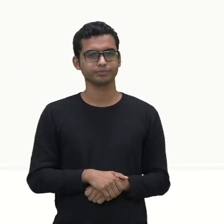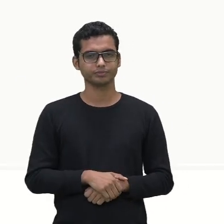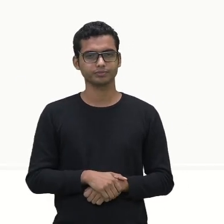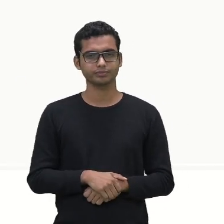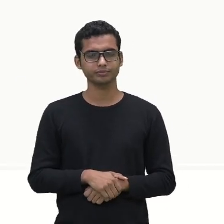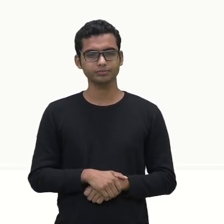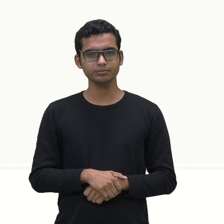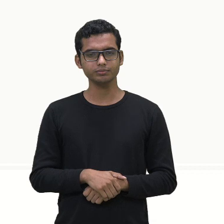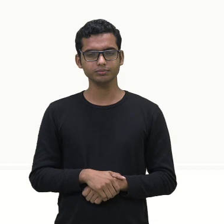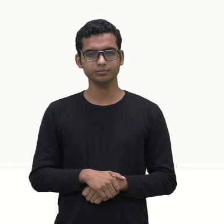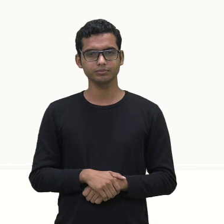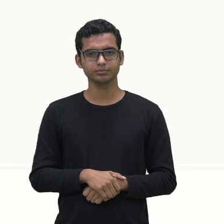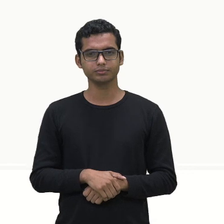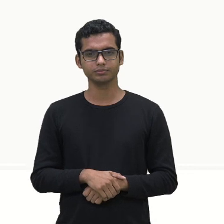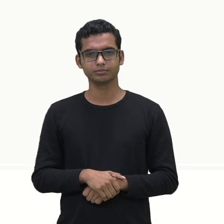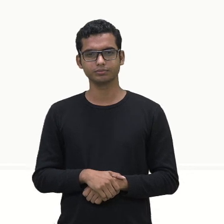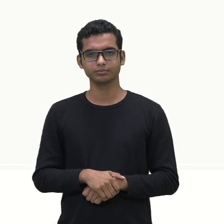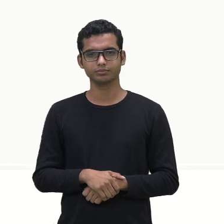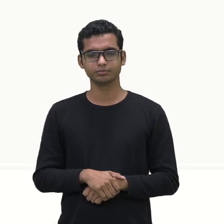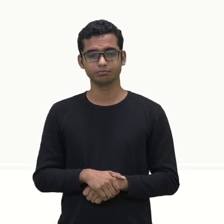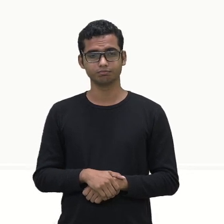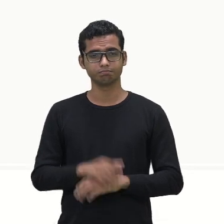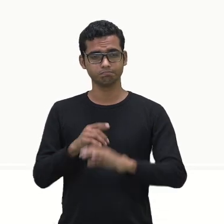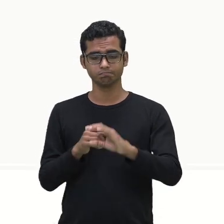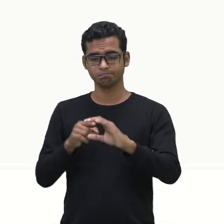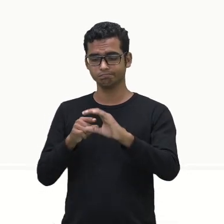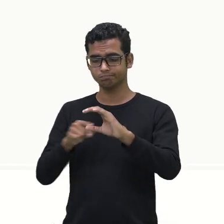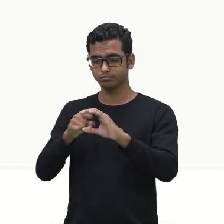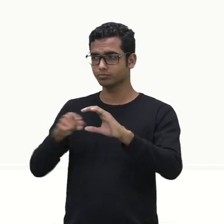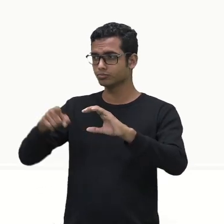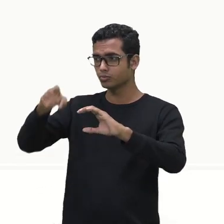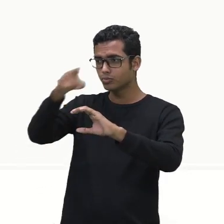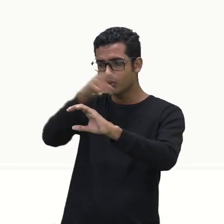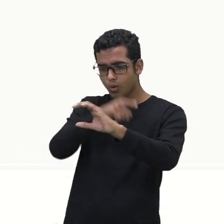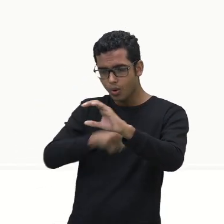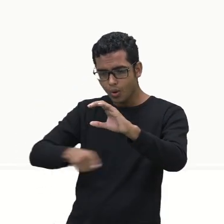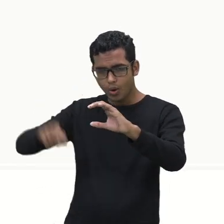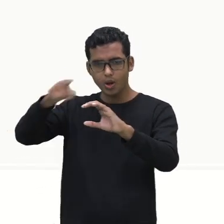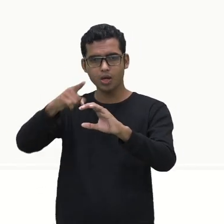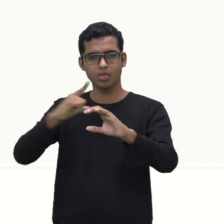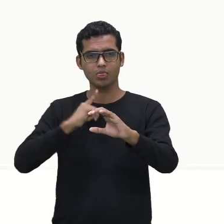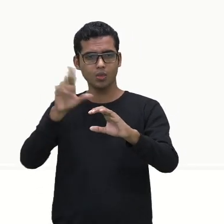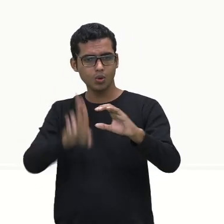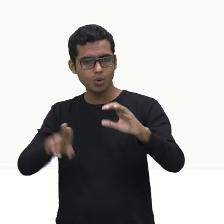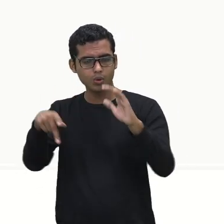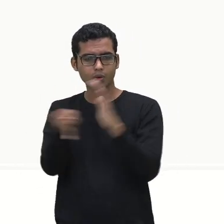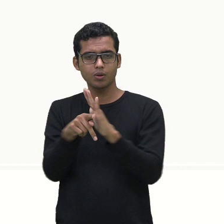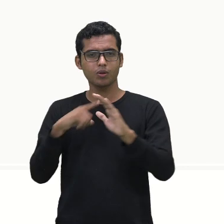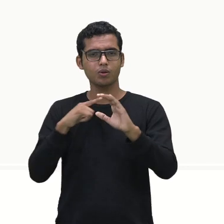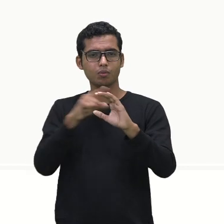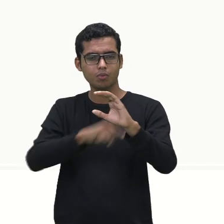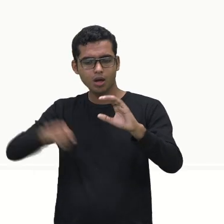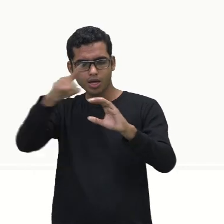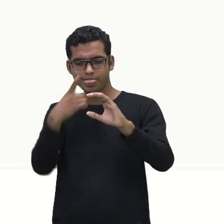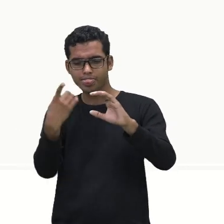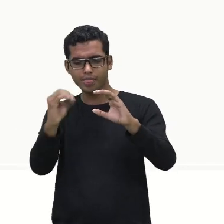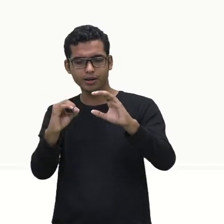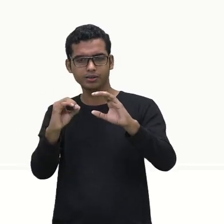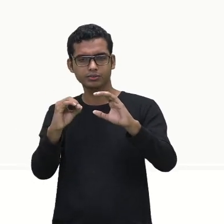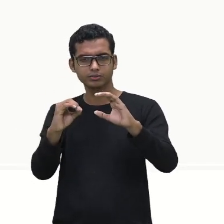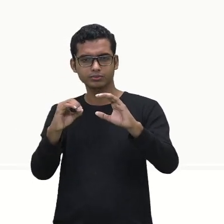área da coroa, nesse caso aí, a gente pegou então o raio maior, que é 10, elevou ao